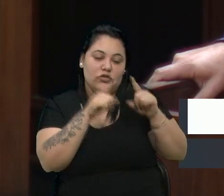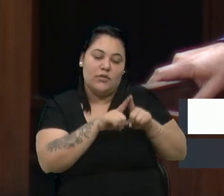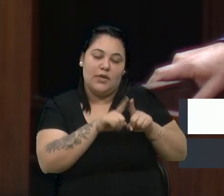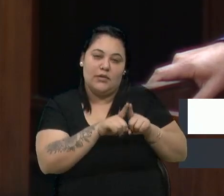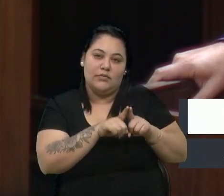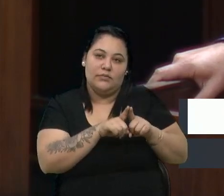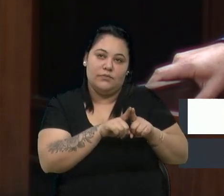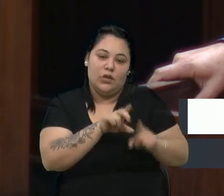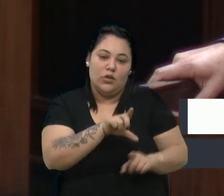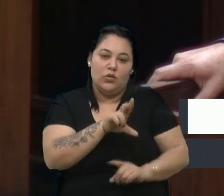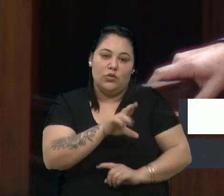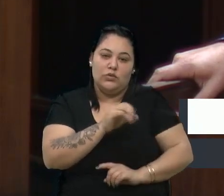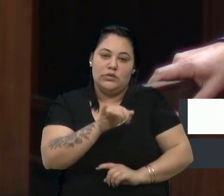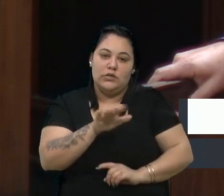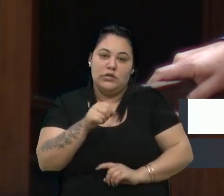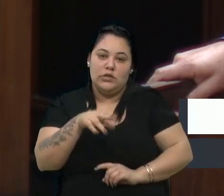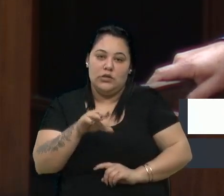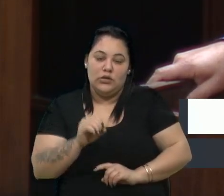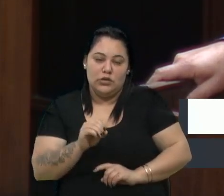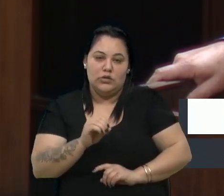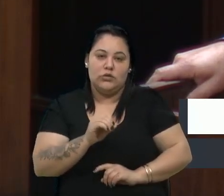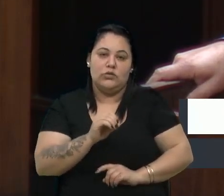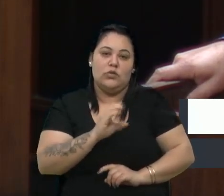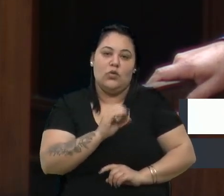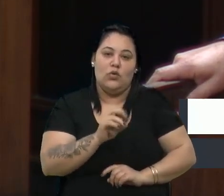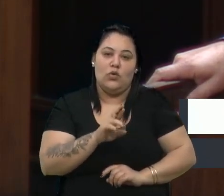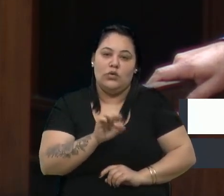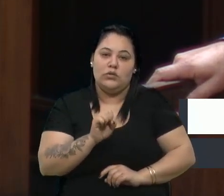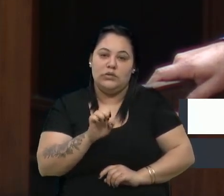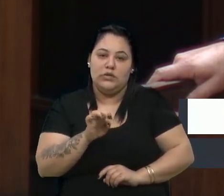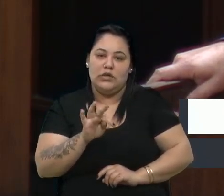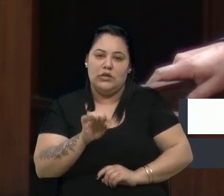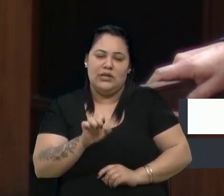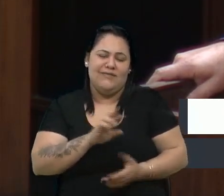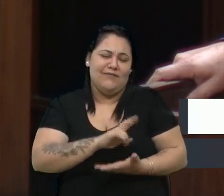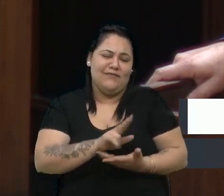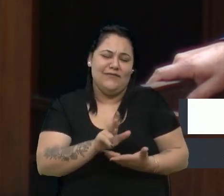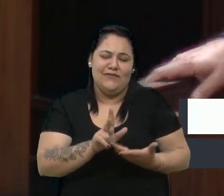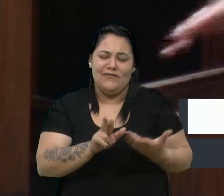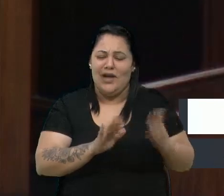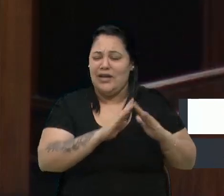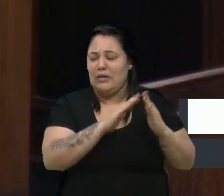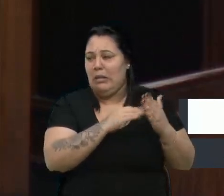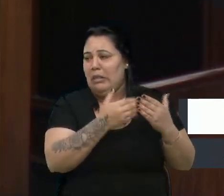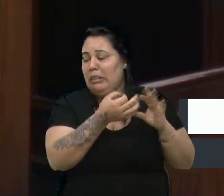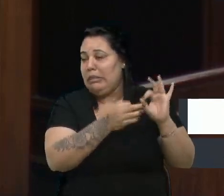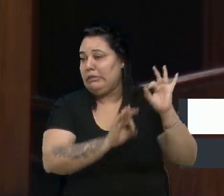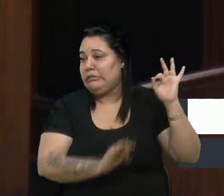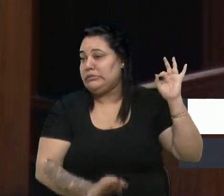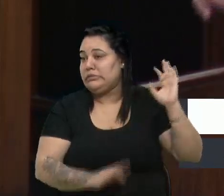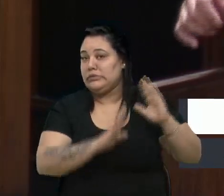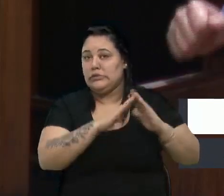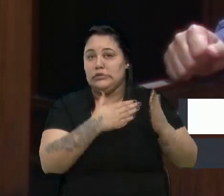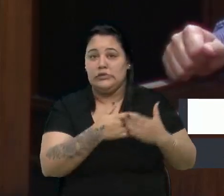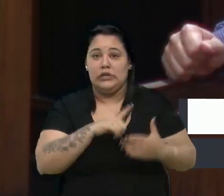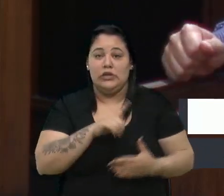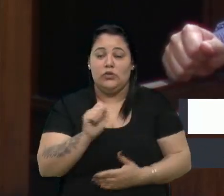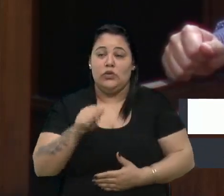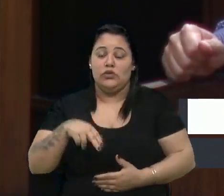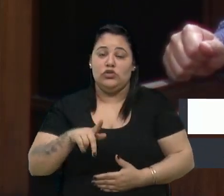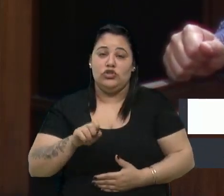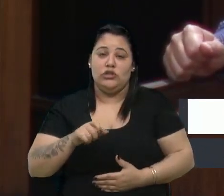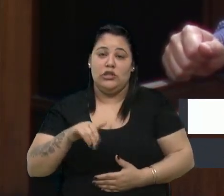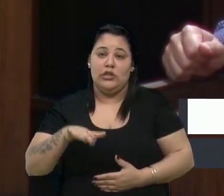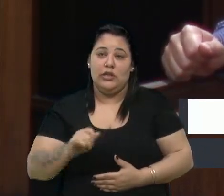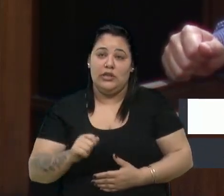o Machado de Assis, senador Teotônio Vilela, o Melvin, a gente poderia ficar falando de várias, que tem o Angelina, a